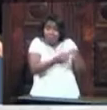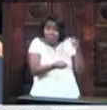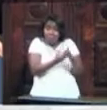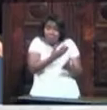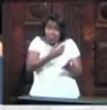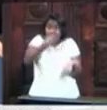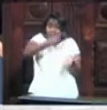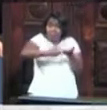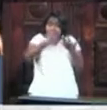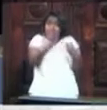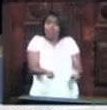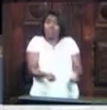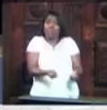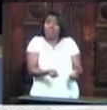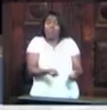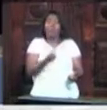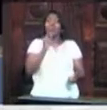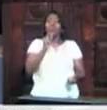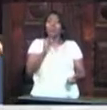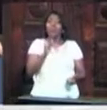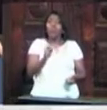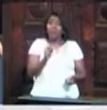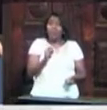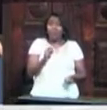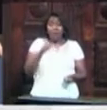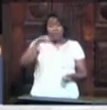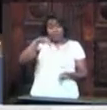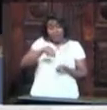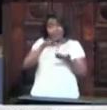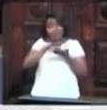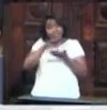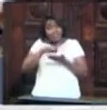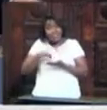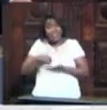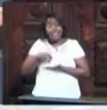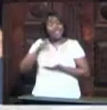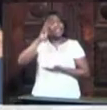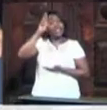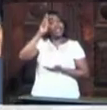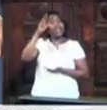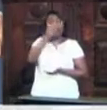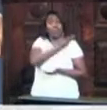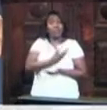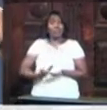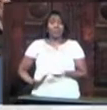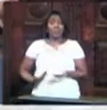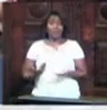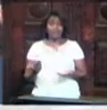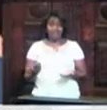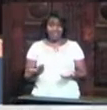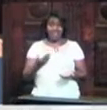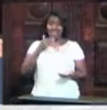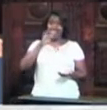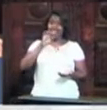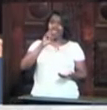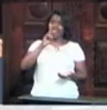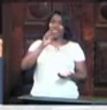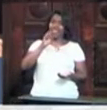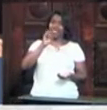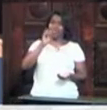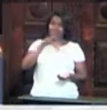assumiu, que foi aqui referendado pelo líder do governo, Edson